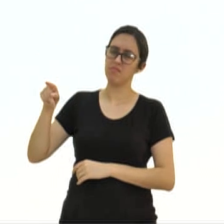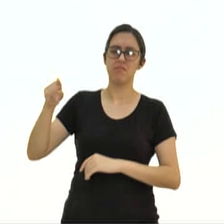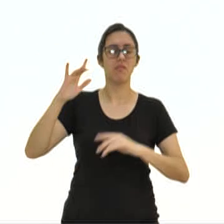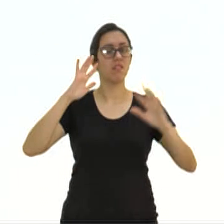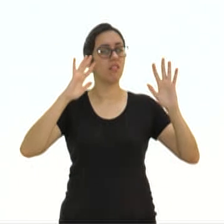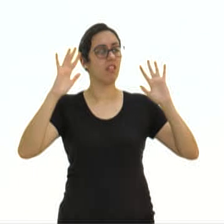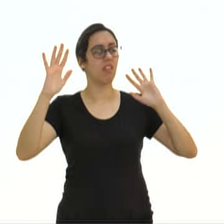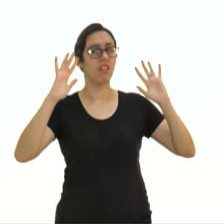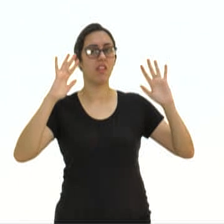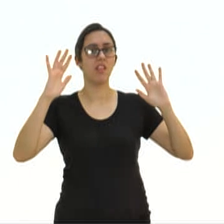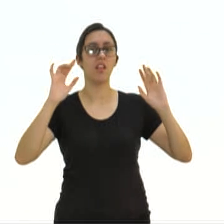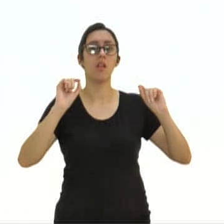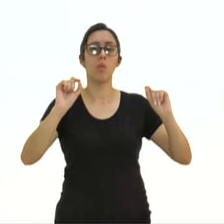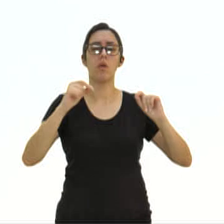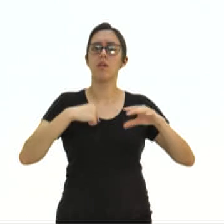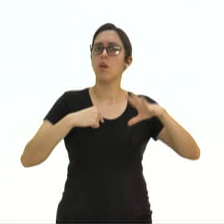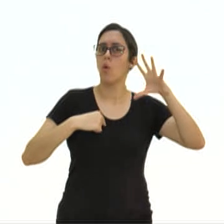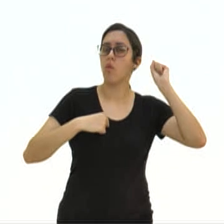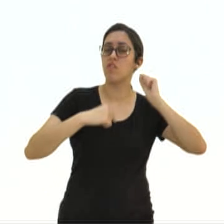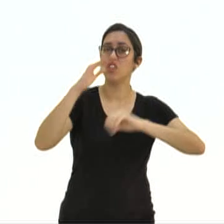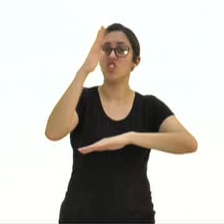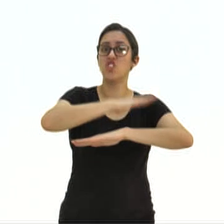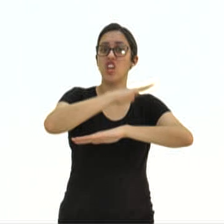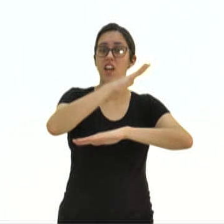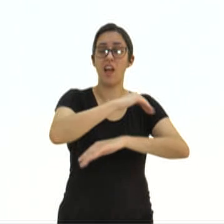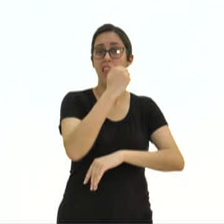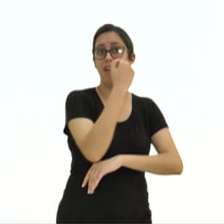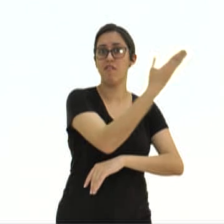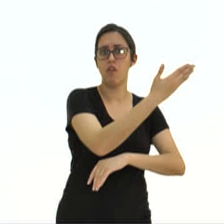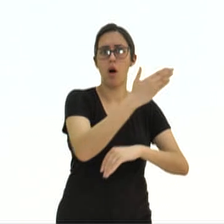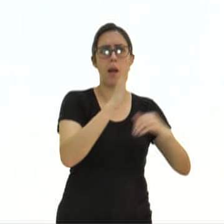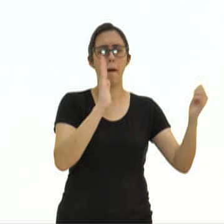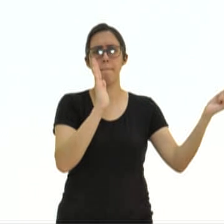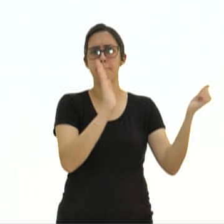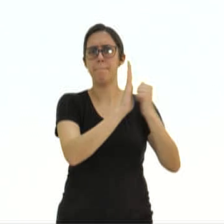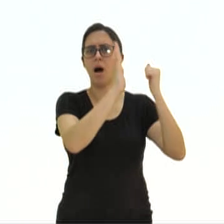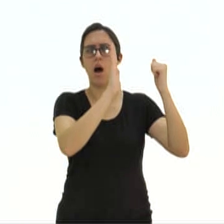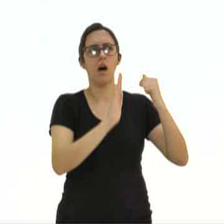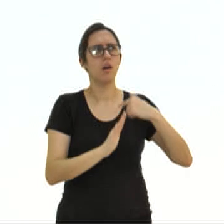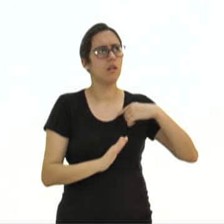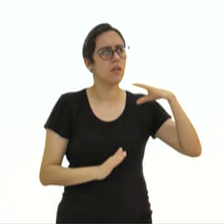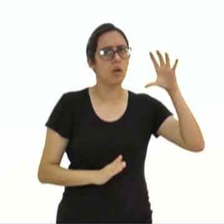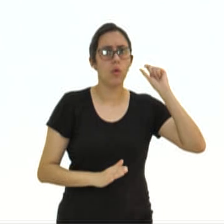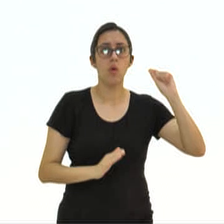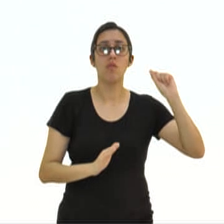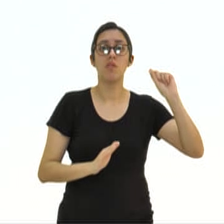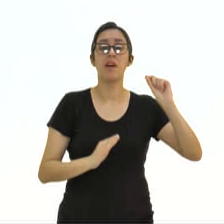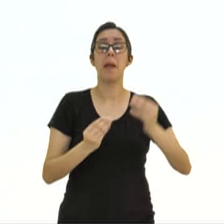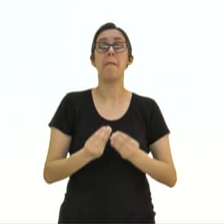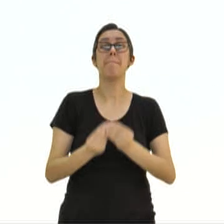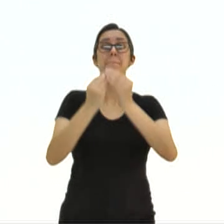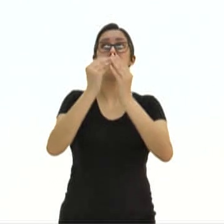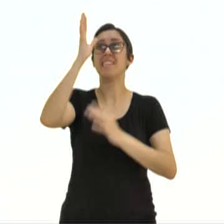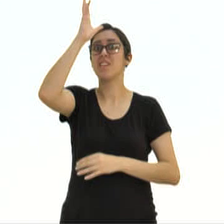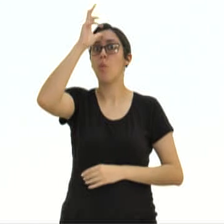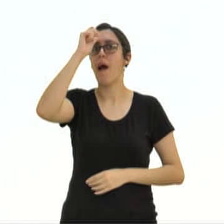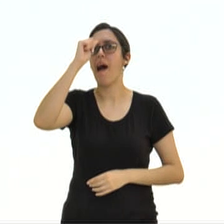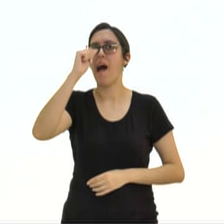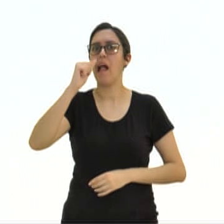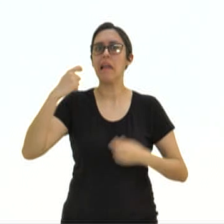Subitamente ouvi uma pancada na janela do lado de fora e uma voz que bradava: missa do galo, missa do